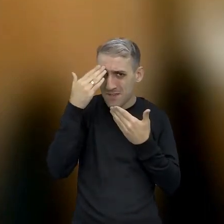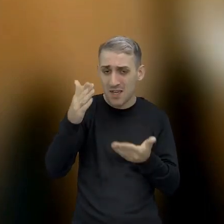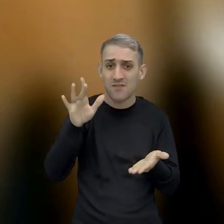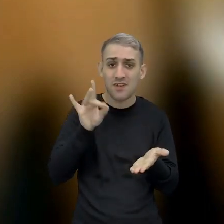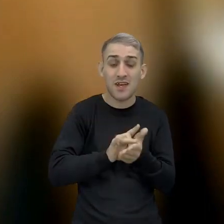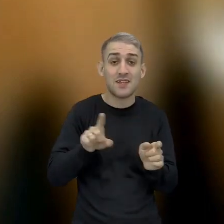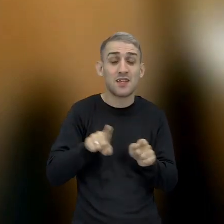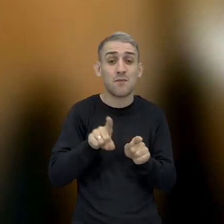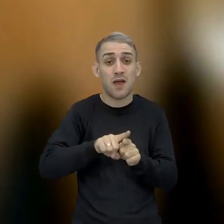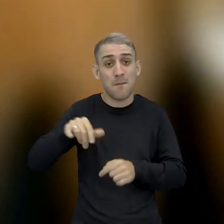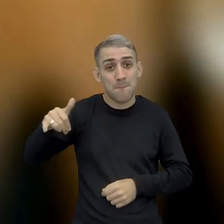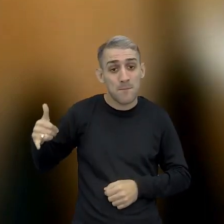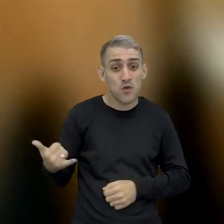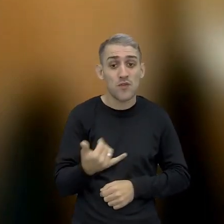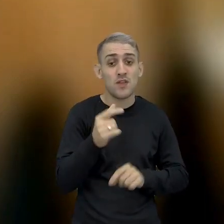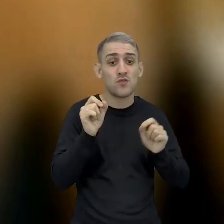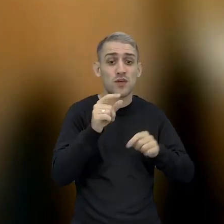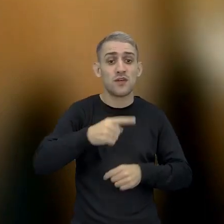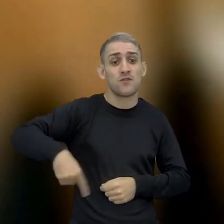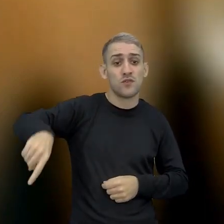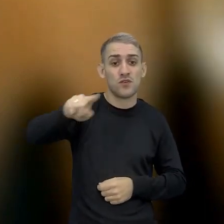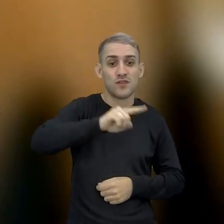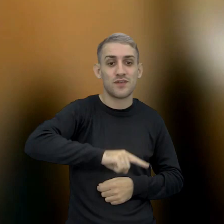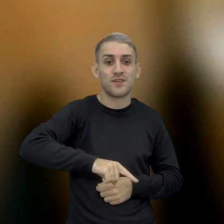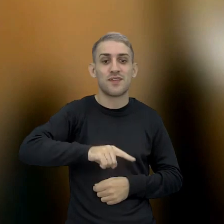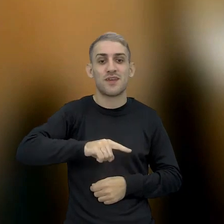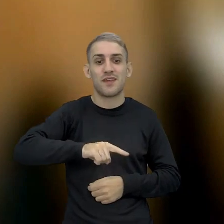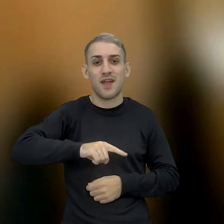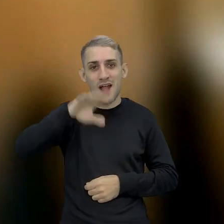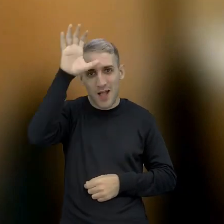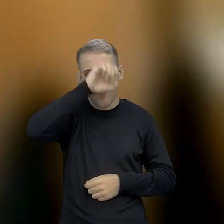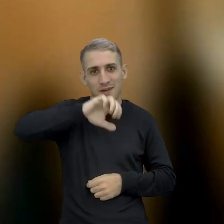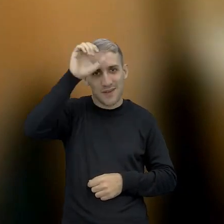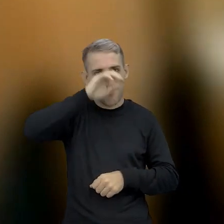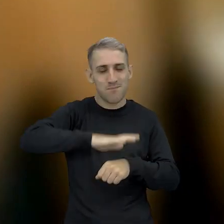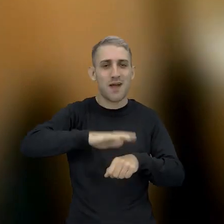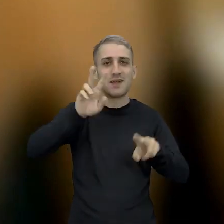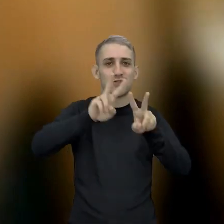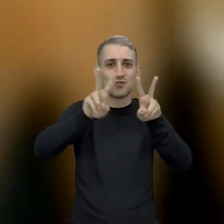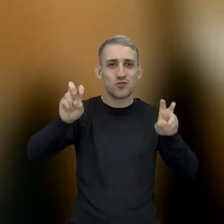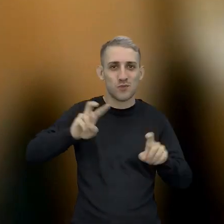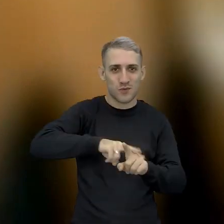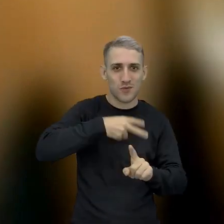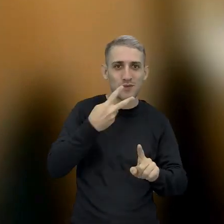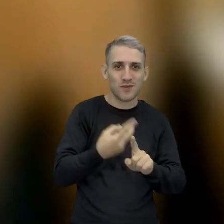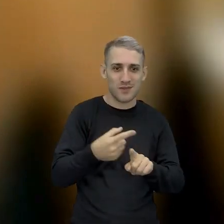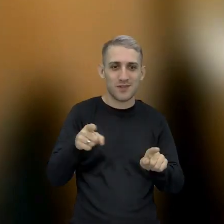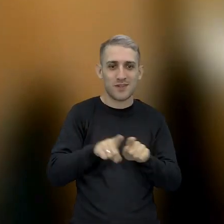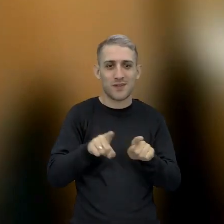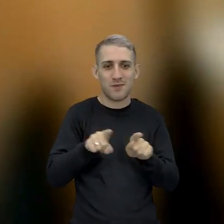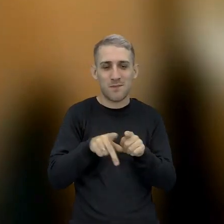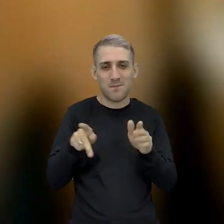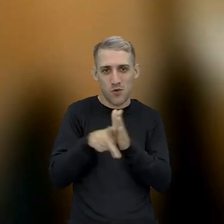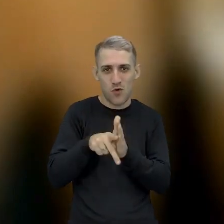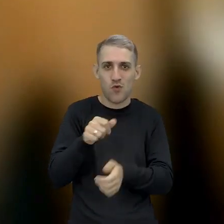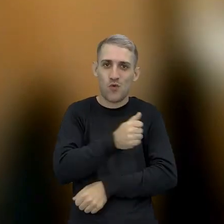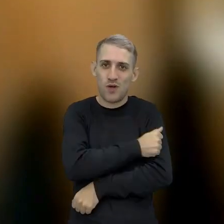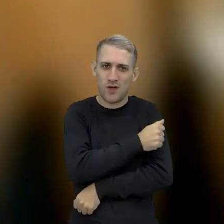e aproveitem aí para chegar um pouquinho mais dentro do campo multiplicativo no pensamento aritmético dos nossos